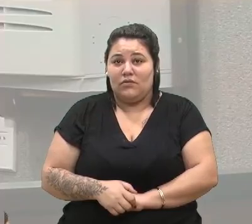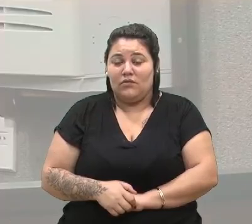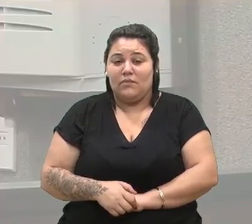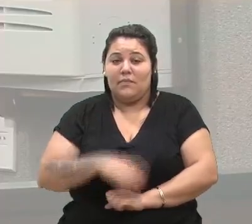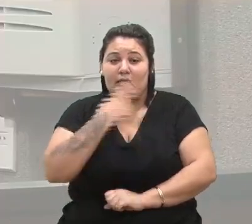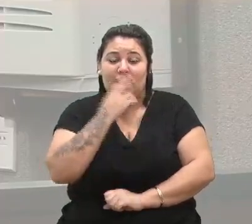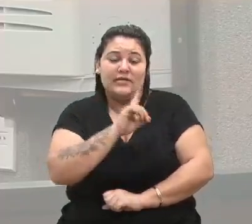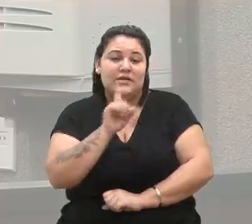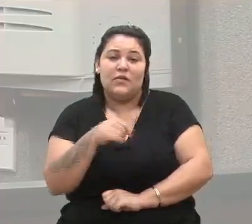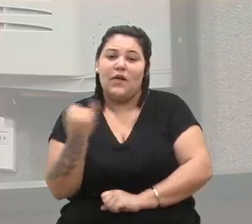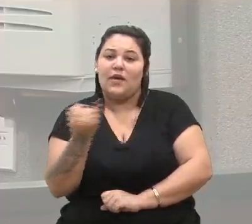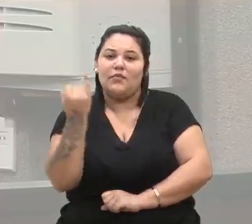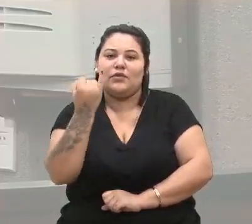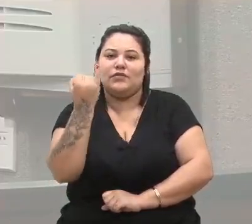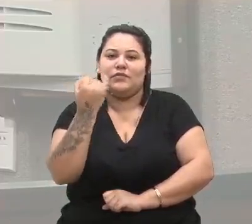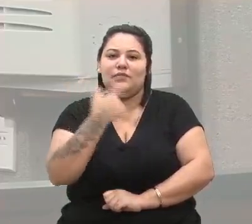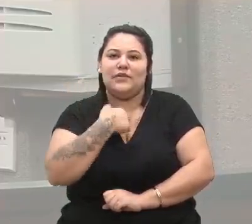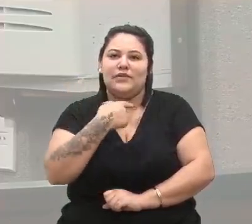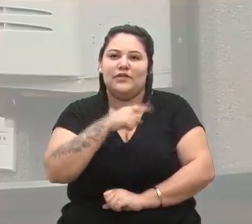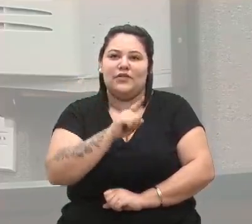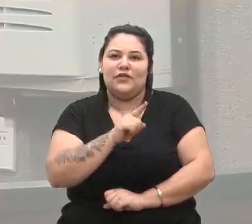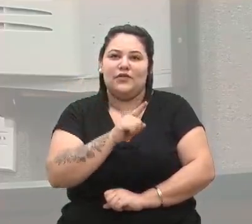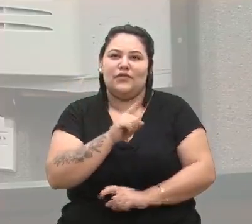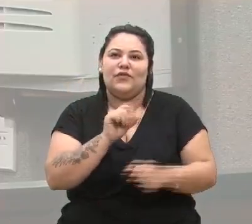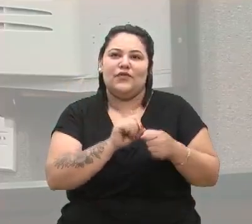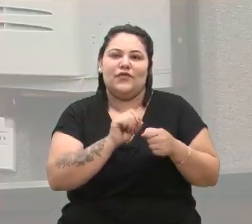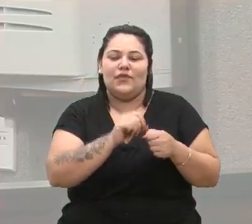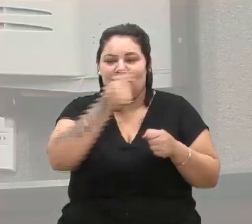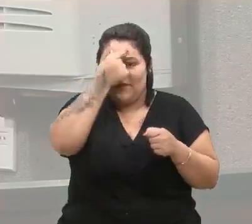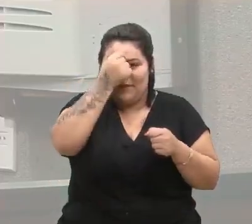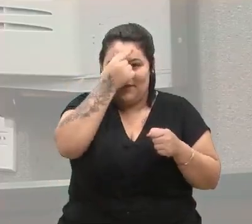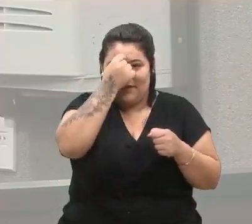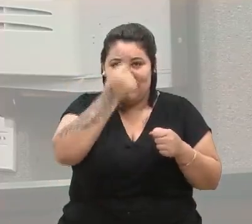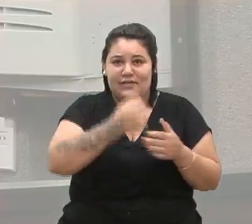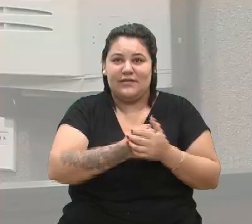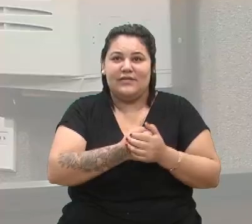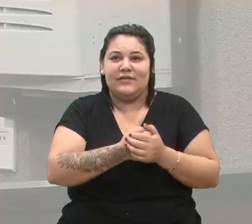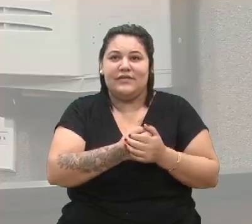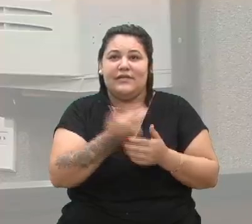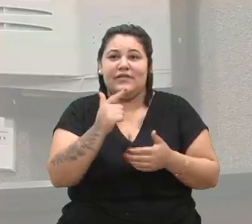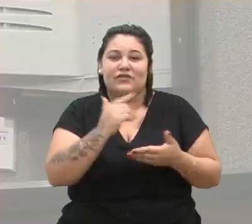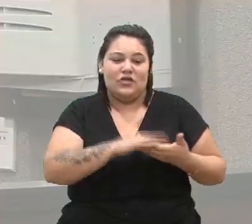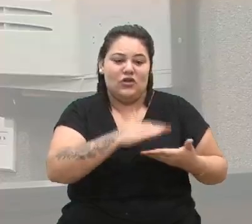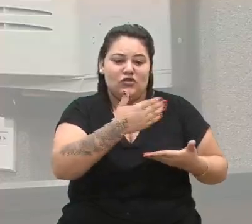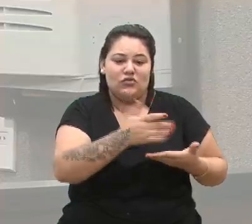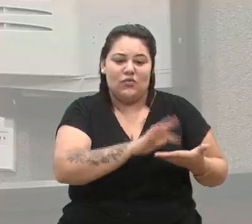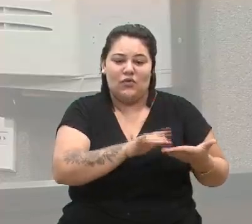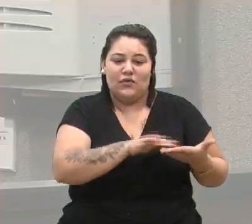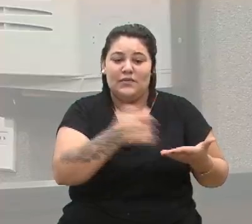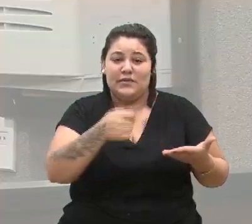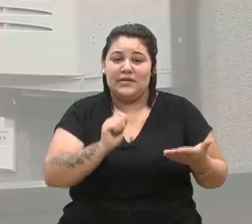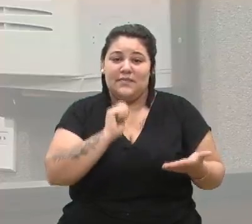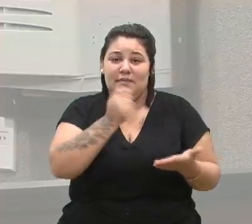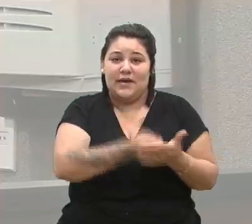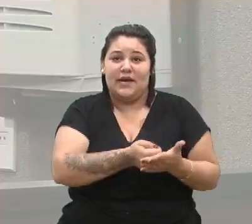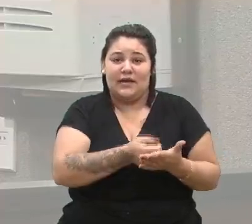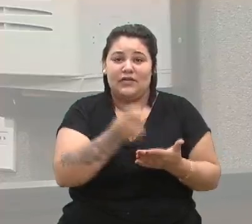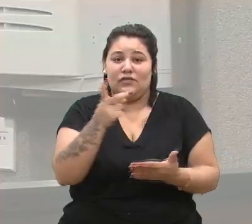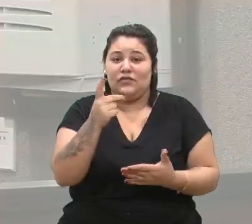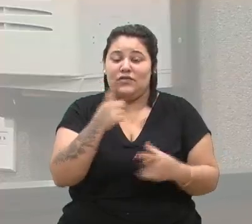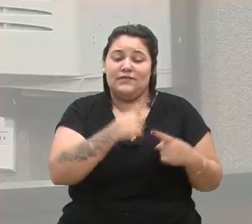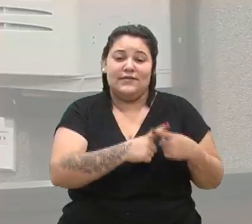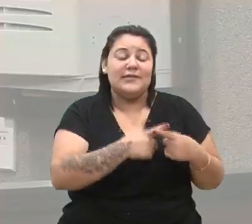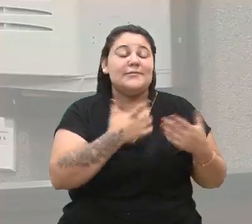muito importante, mas eu que fui para a academia, que fui para a faculdade, para a universidade, sem o notebook, tive que comprar em 12 vezes.